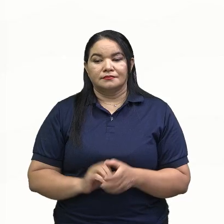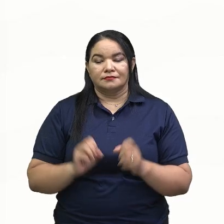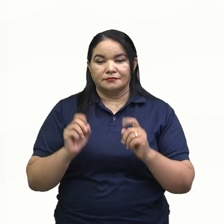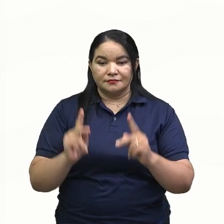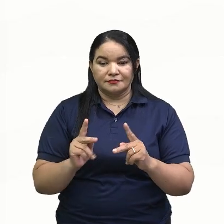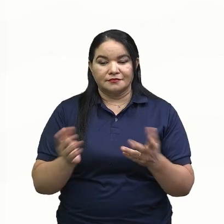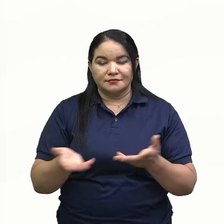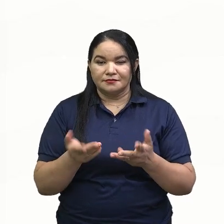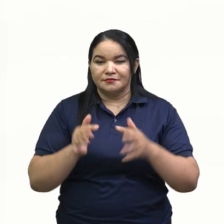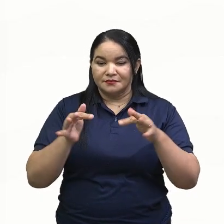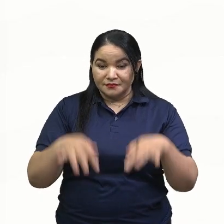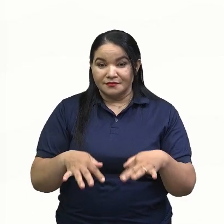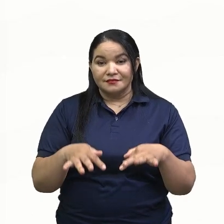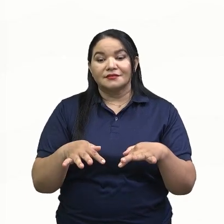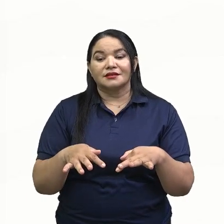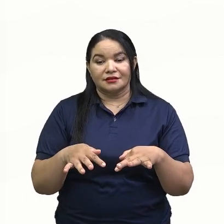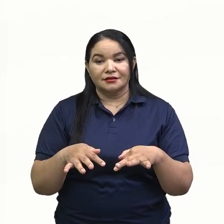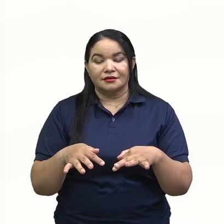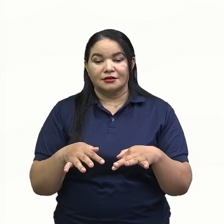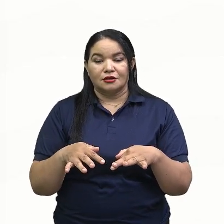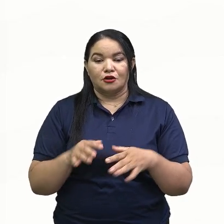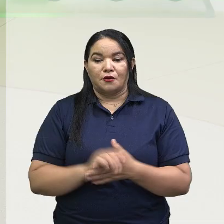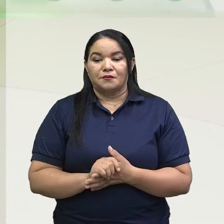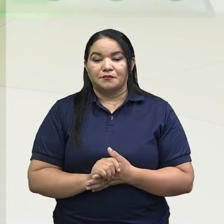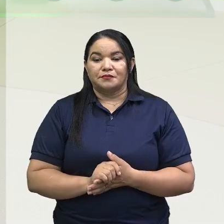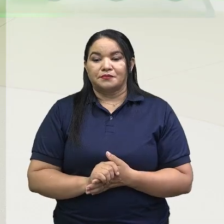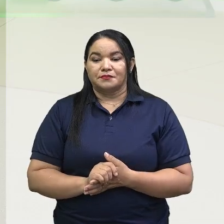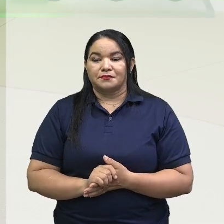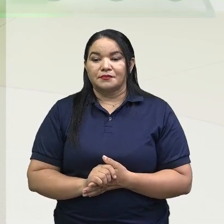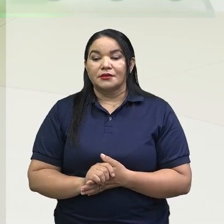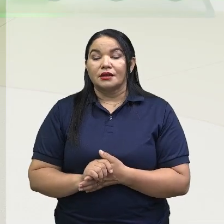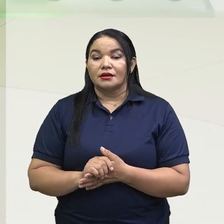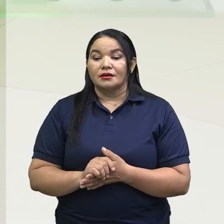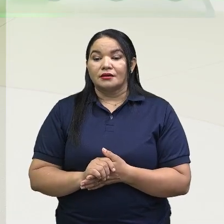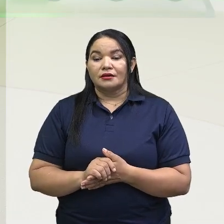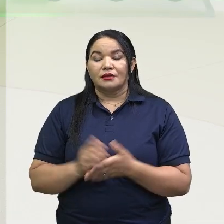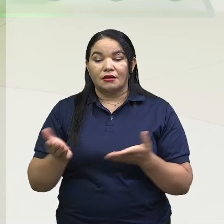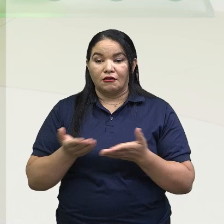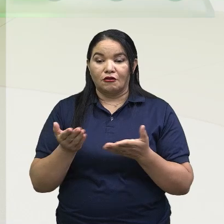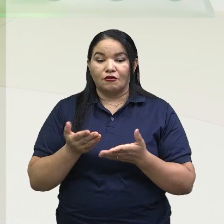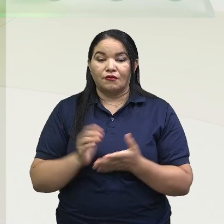pessoal. Terminamos aqui a nossa revisão da unidade 1. E agora